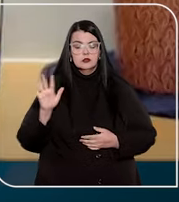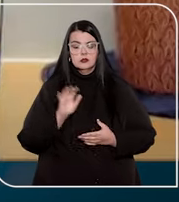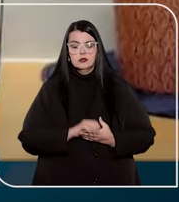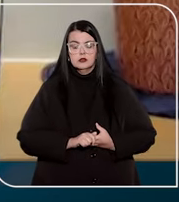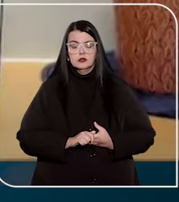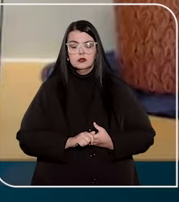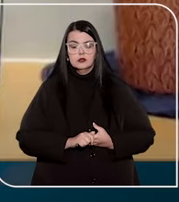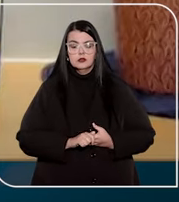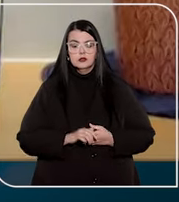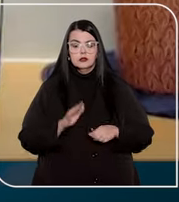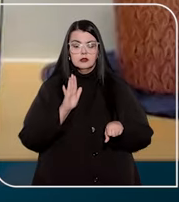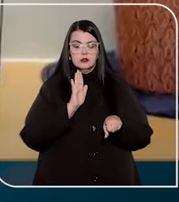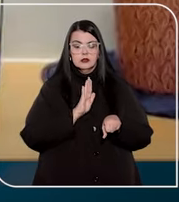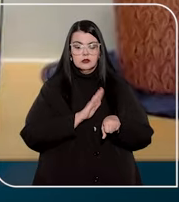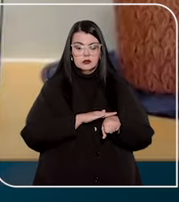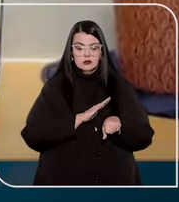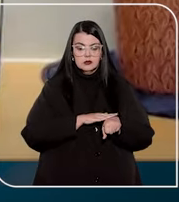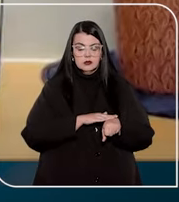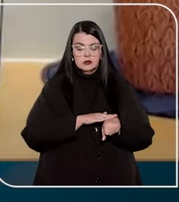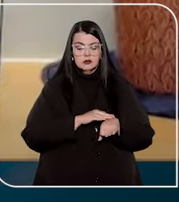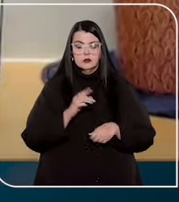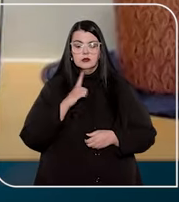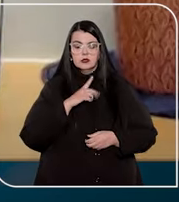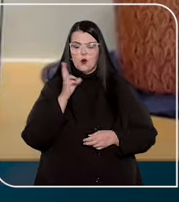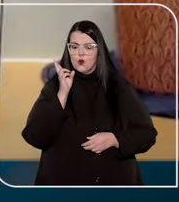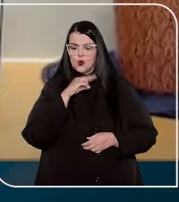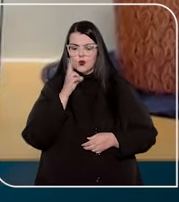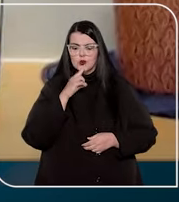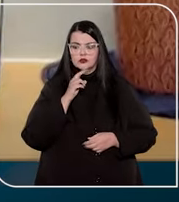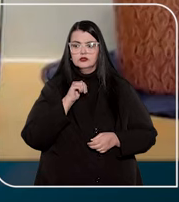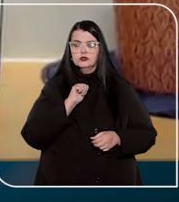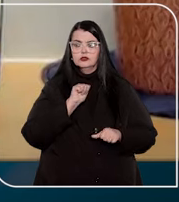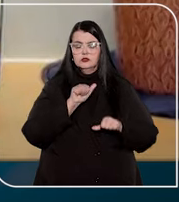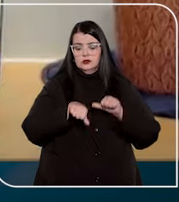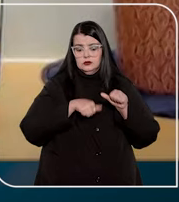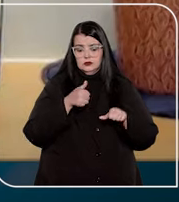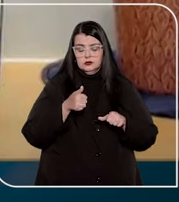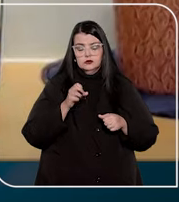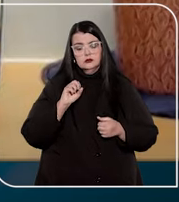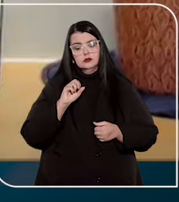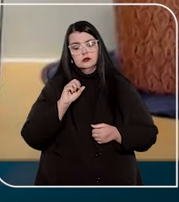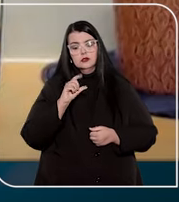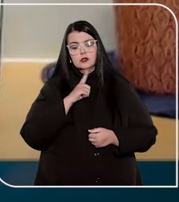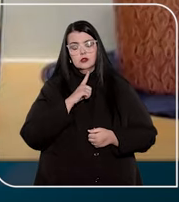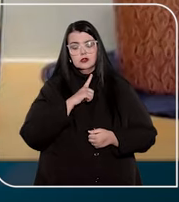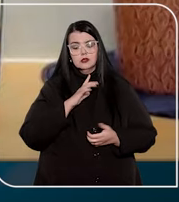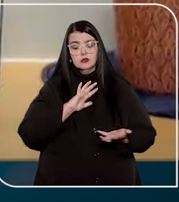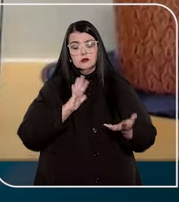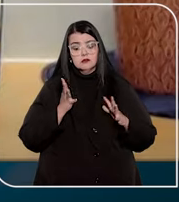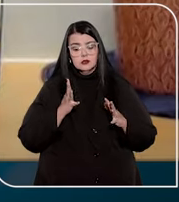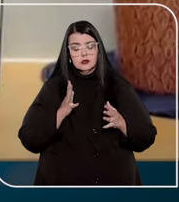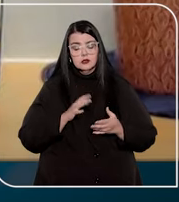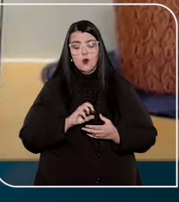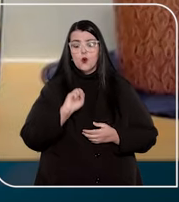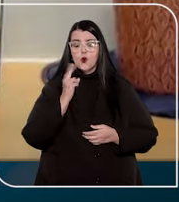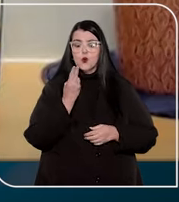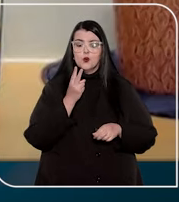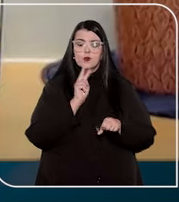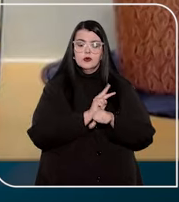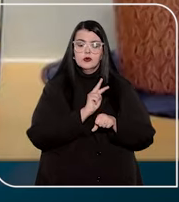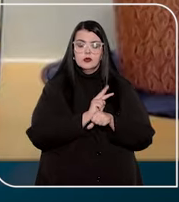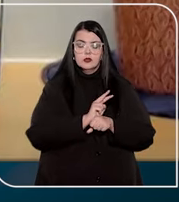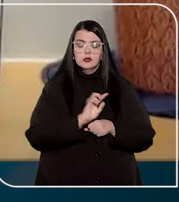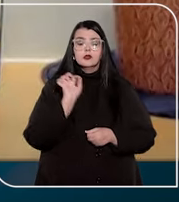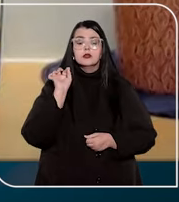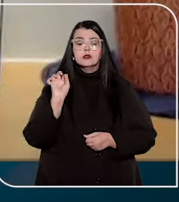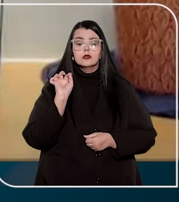tempo, se surgir uma questão urgente que eu preciso acautelar ou que eu preciso resguardar, a quem